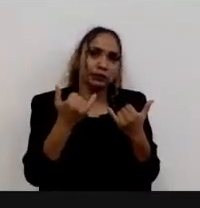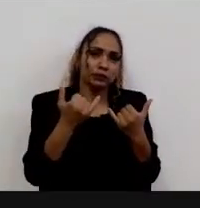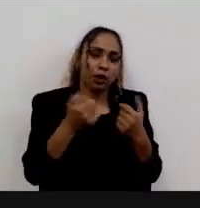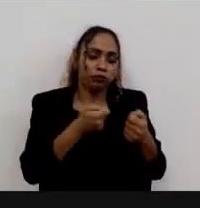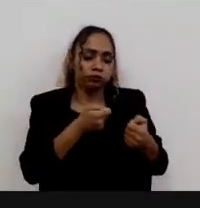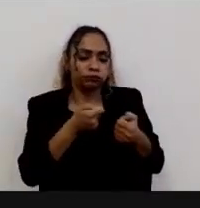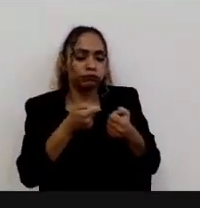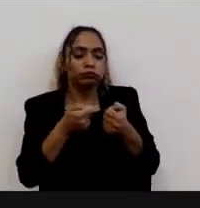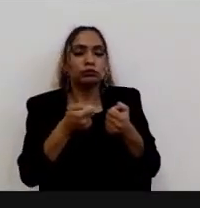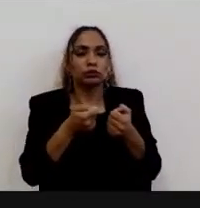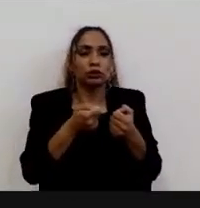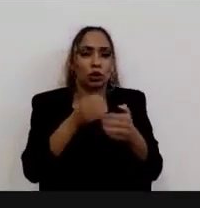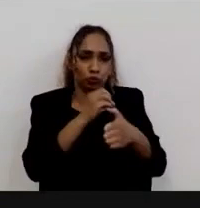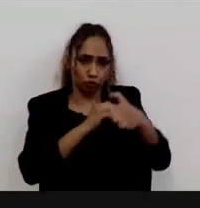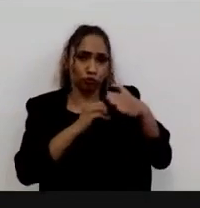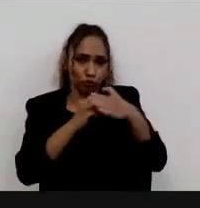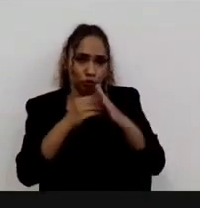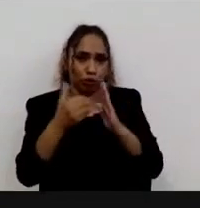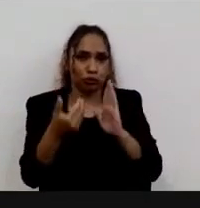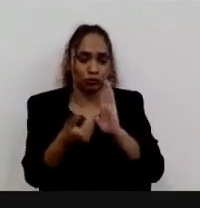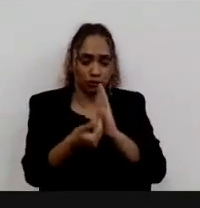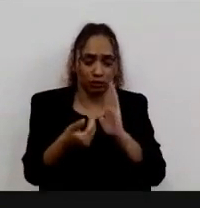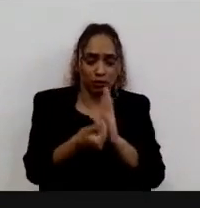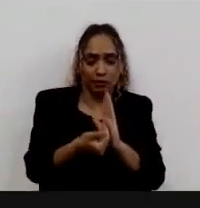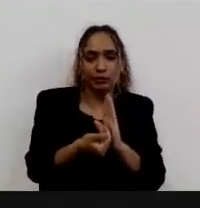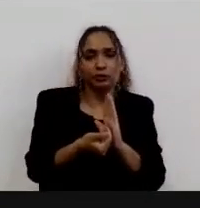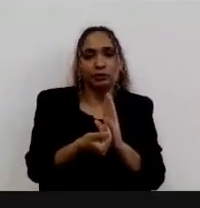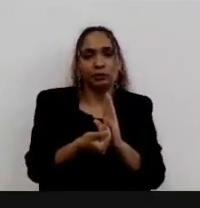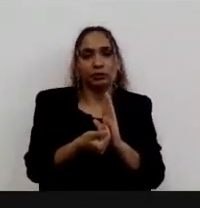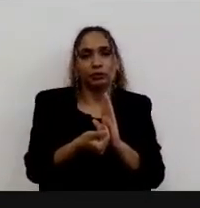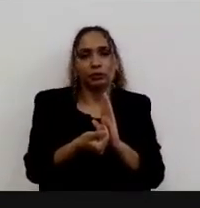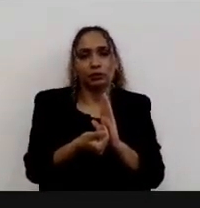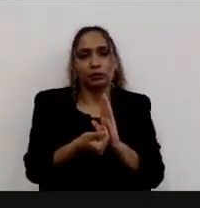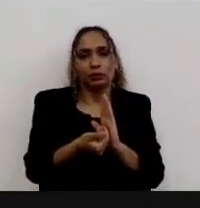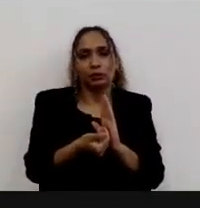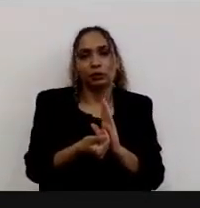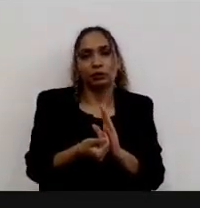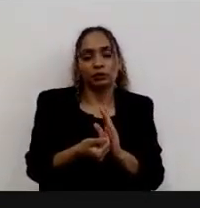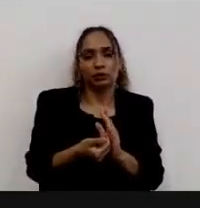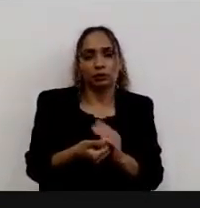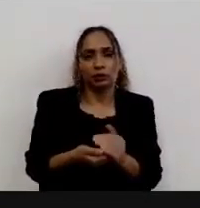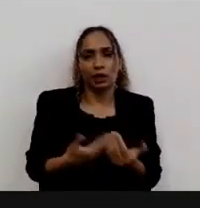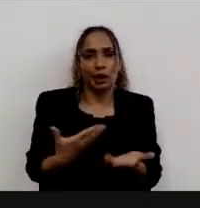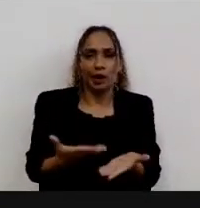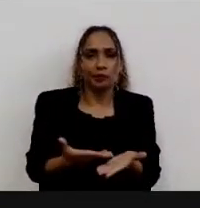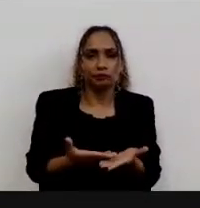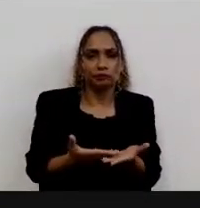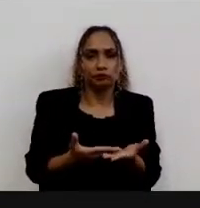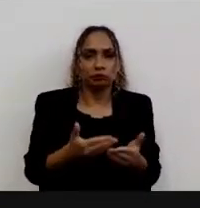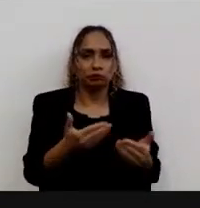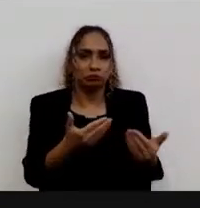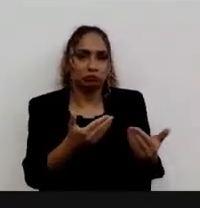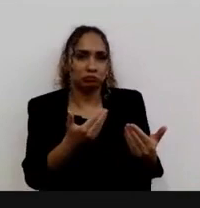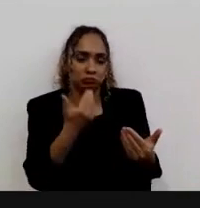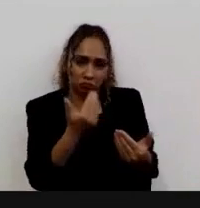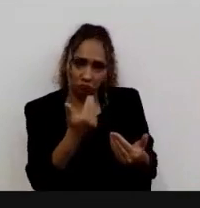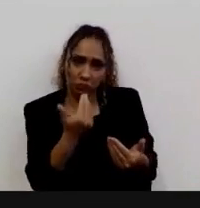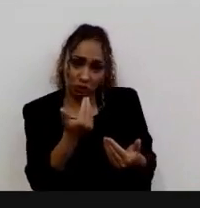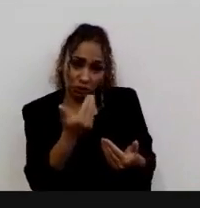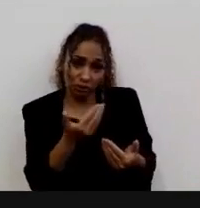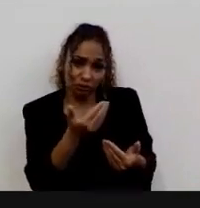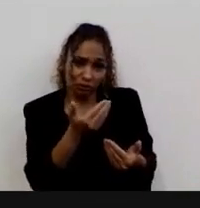órgãos na Câmara, em especial, nesse caso aí, não foi uma demanda, né, mas, digamos,